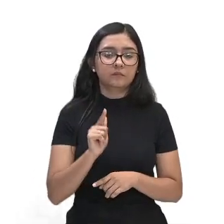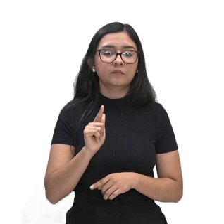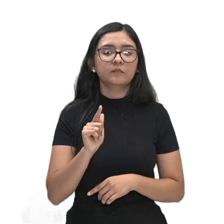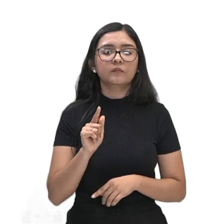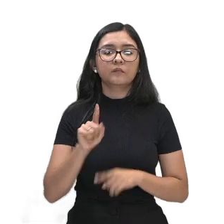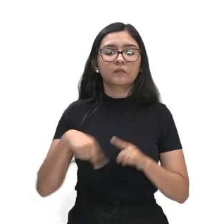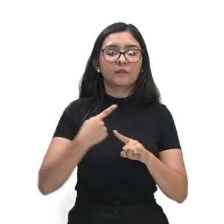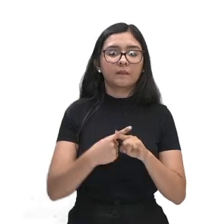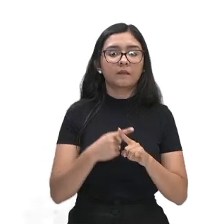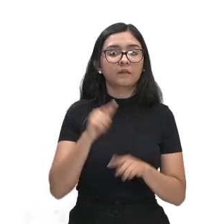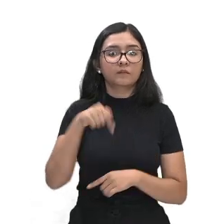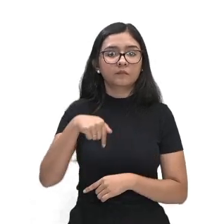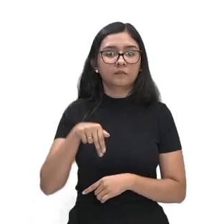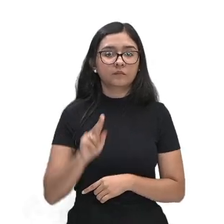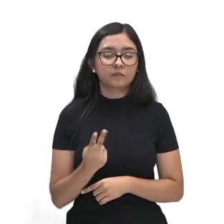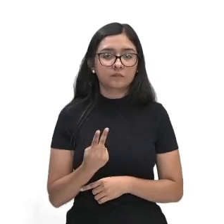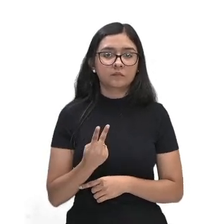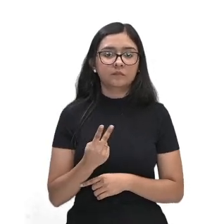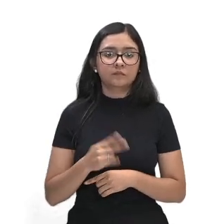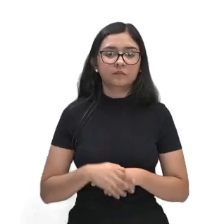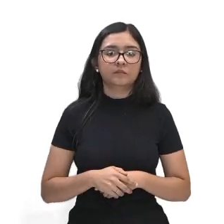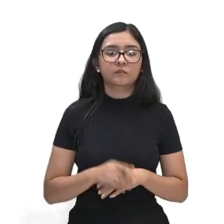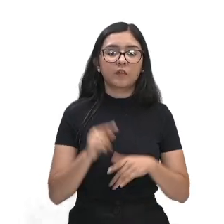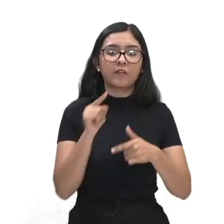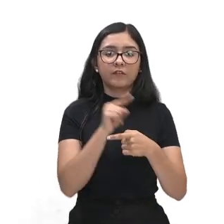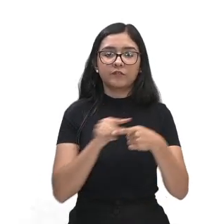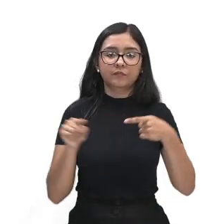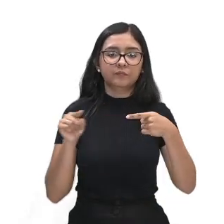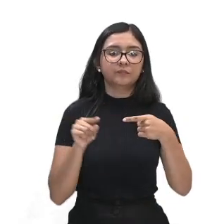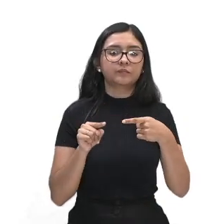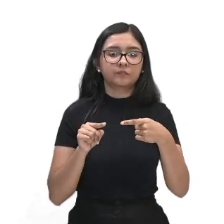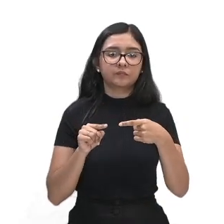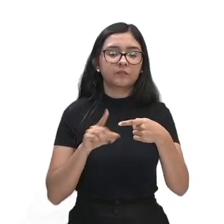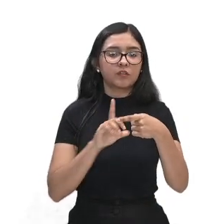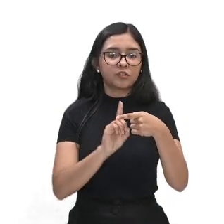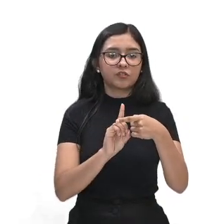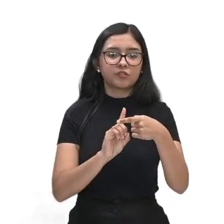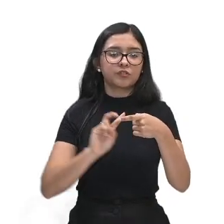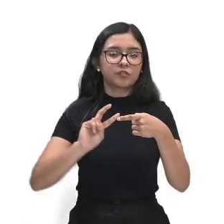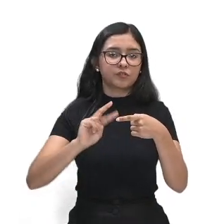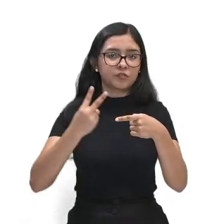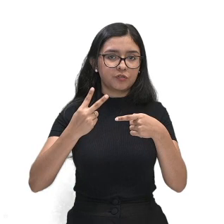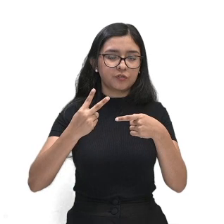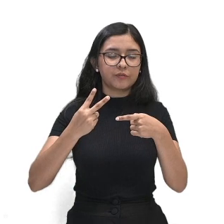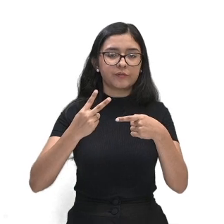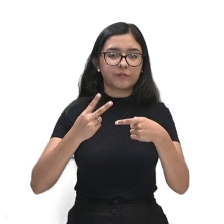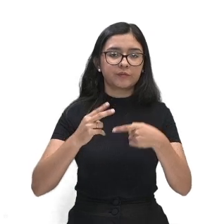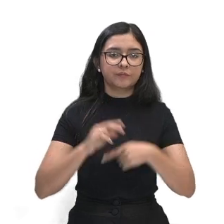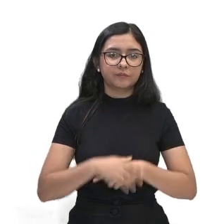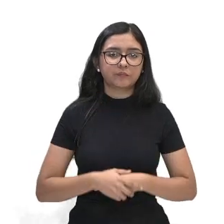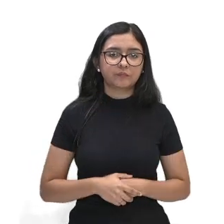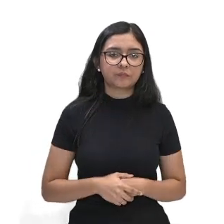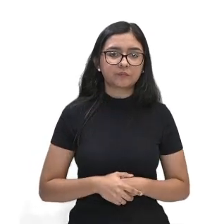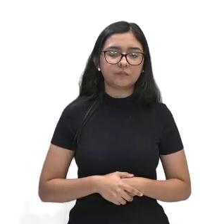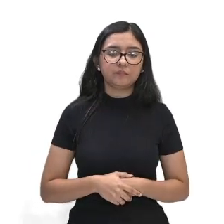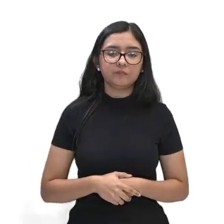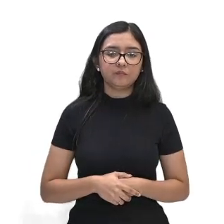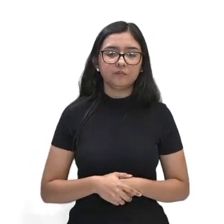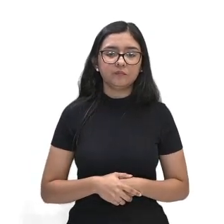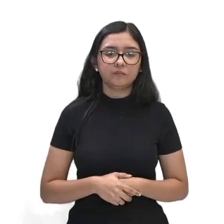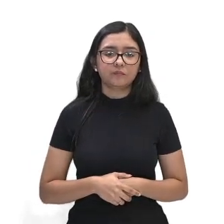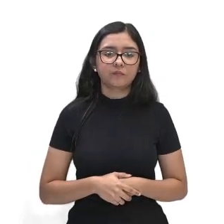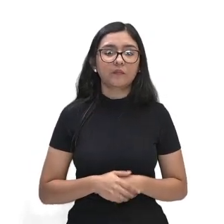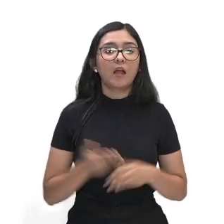carga Q2 dividido pela distância entre elas ao quadrado. E aí agora